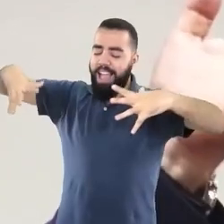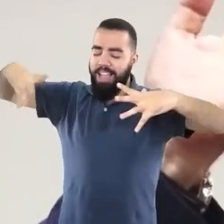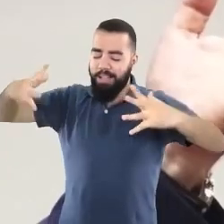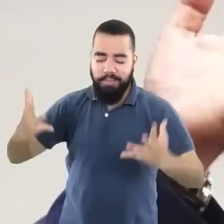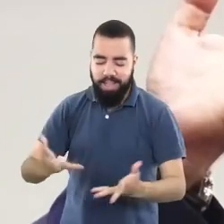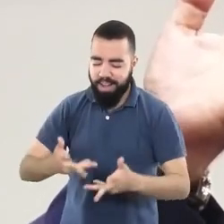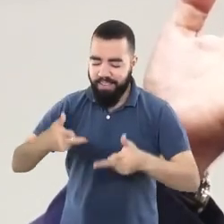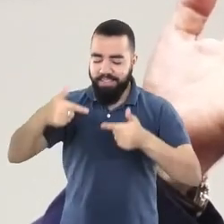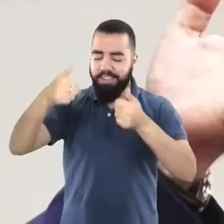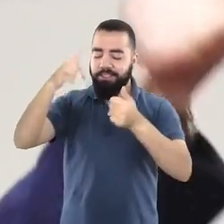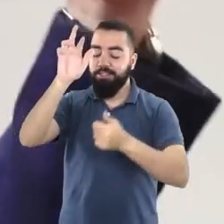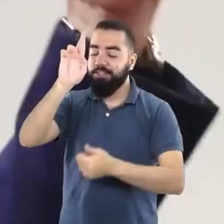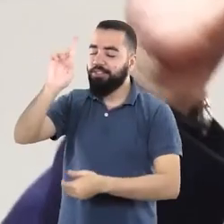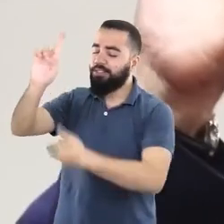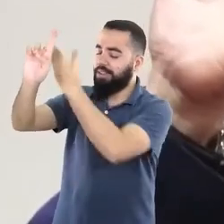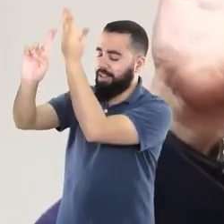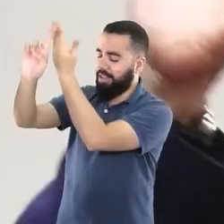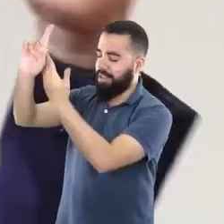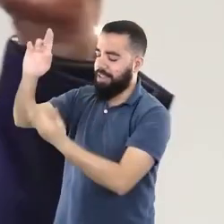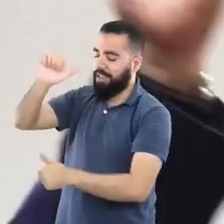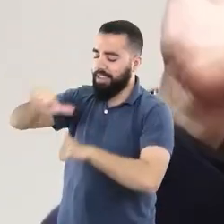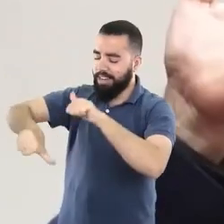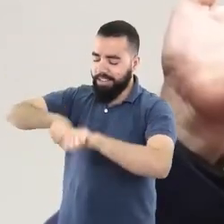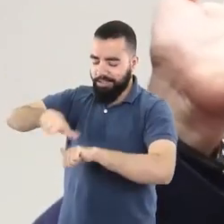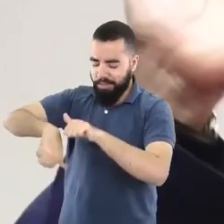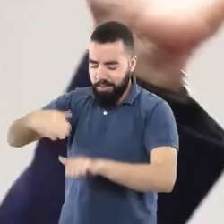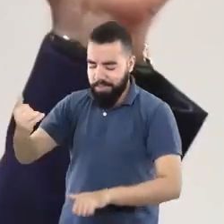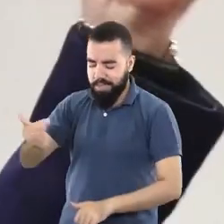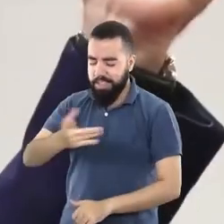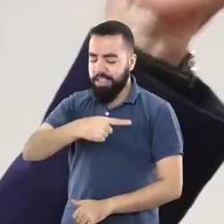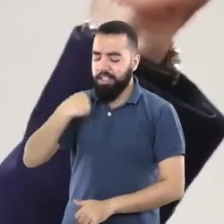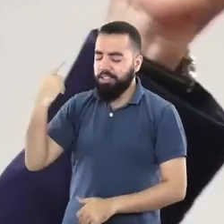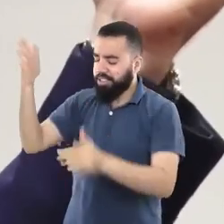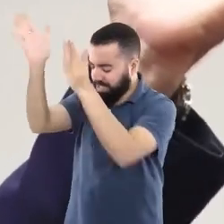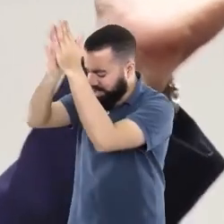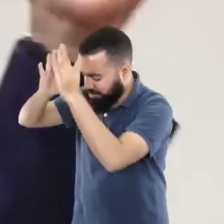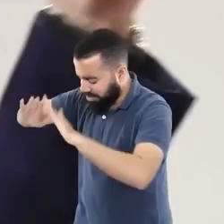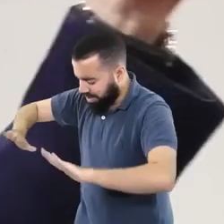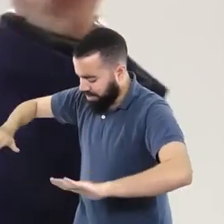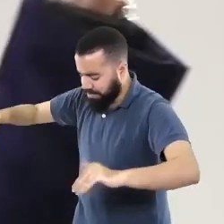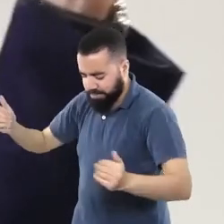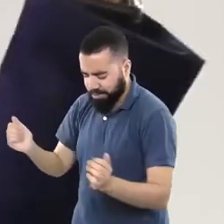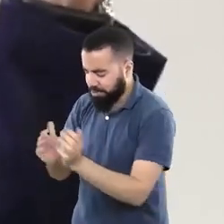Deus da nossa restauração, e nós te adoramos, e nós te exaltamos, e nós tributamos a ti